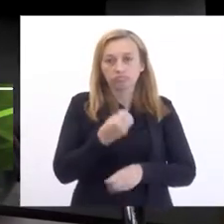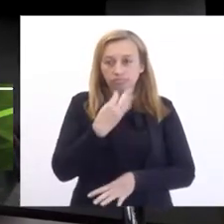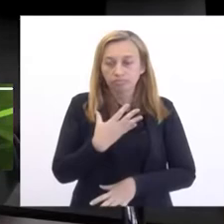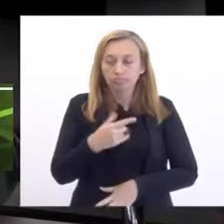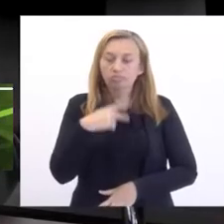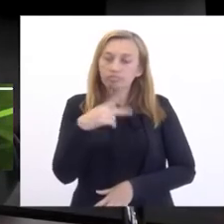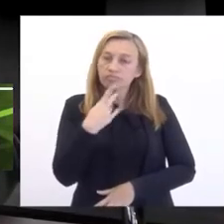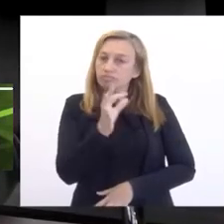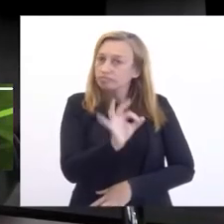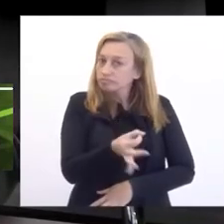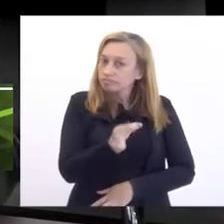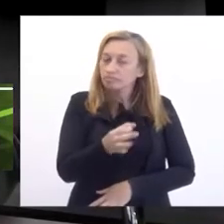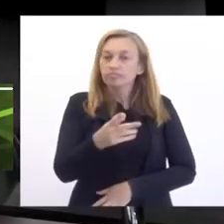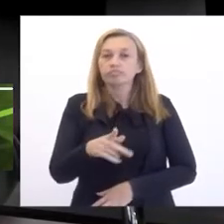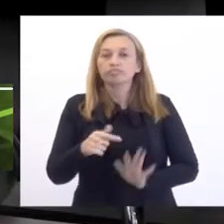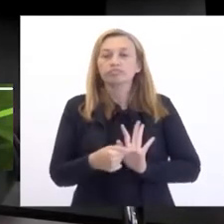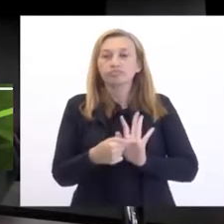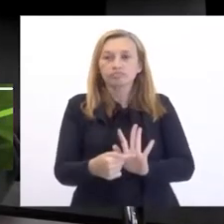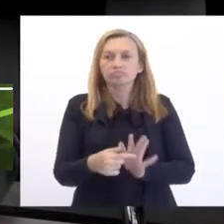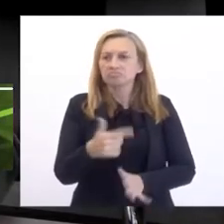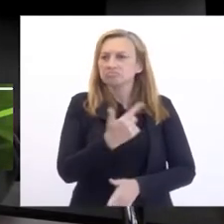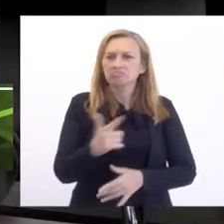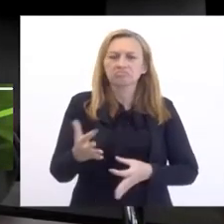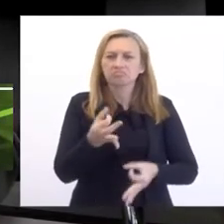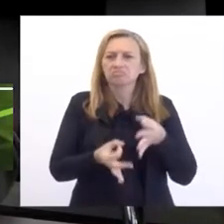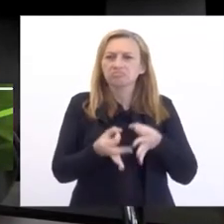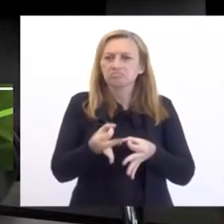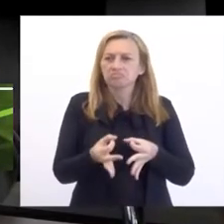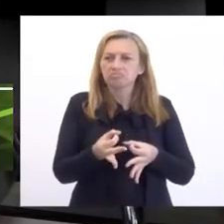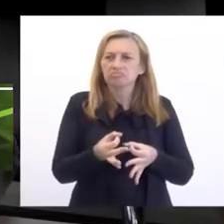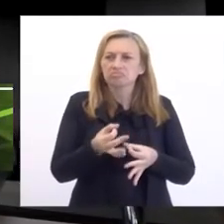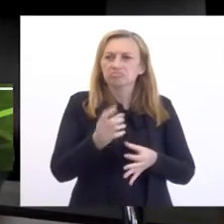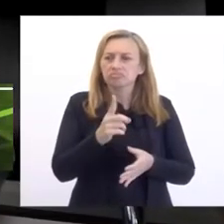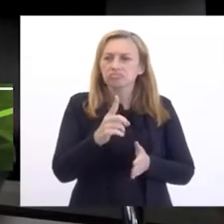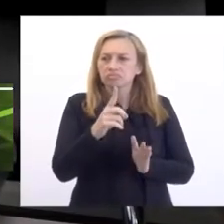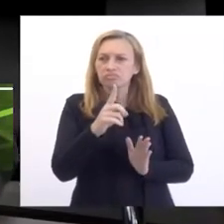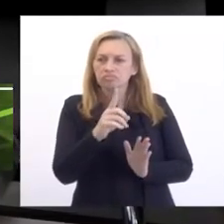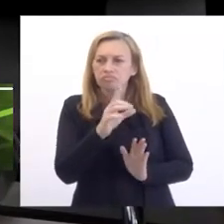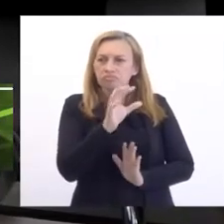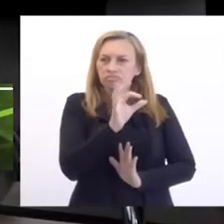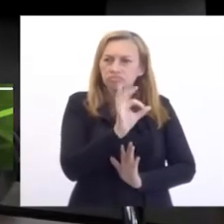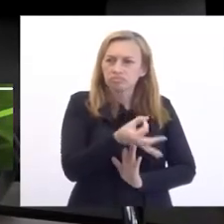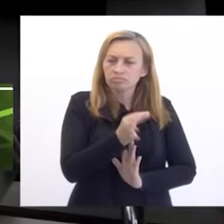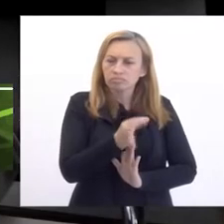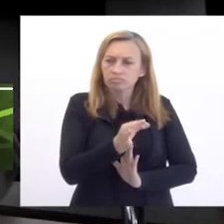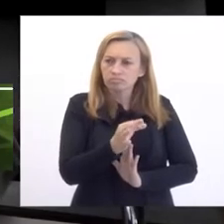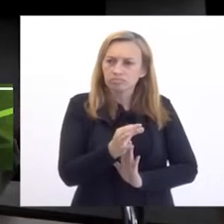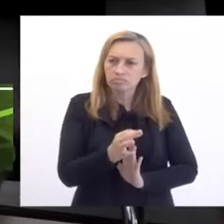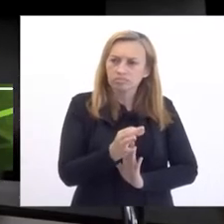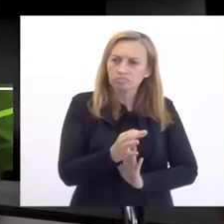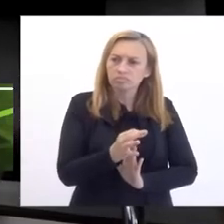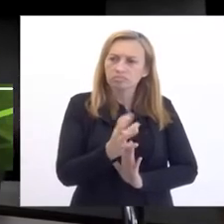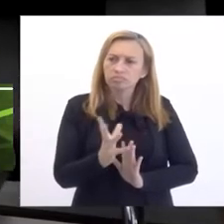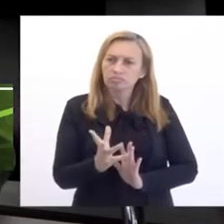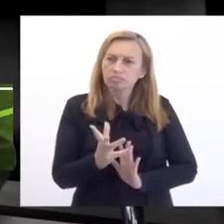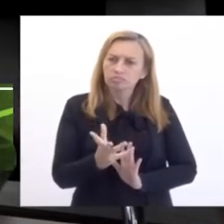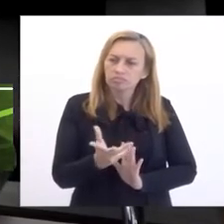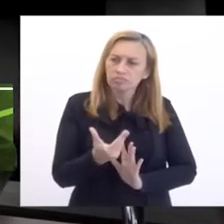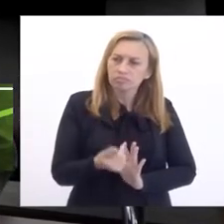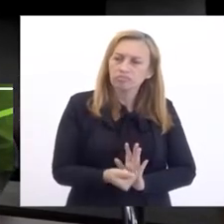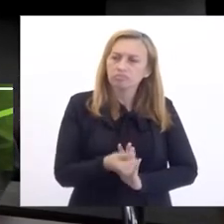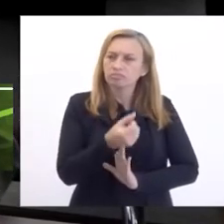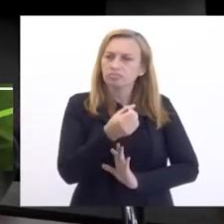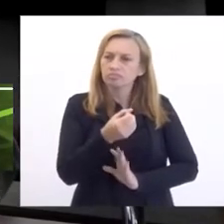isso exatamente para reafirmar que não há justificativo para descumprimento das garantias mínimas, legais, sociais,